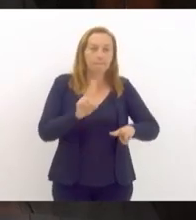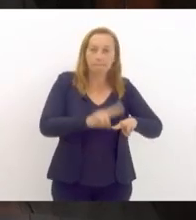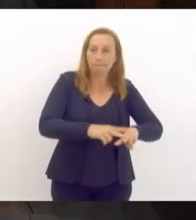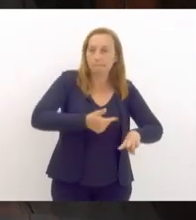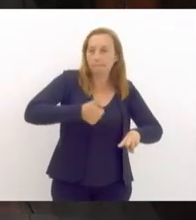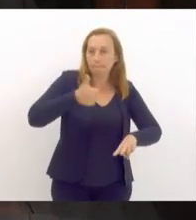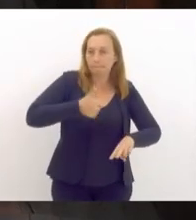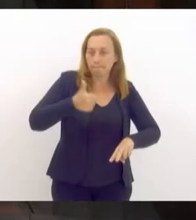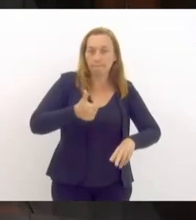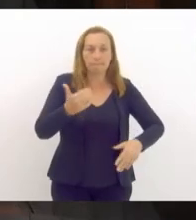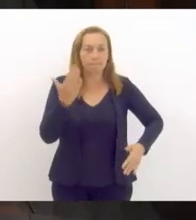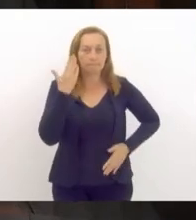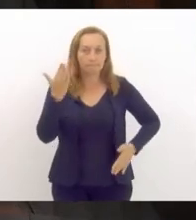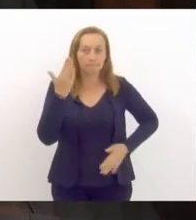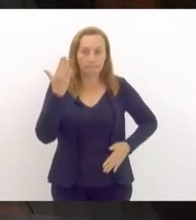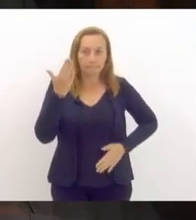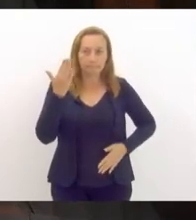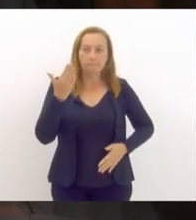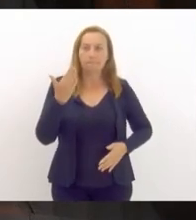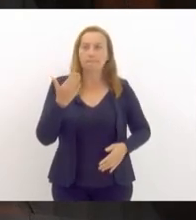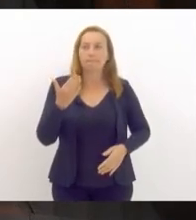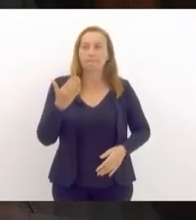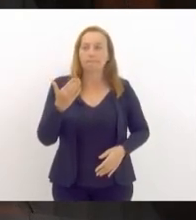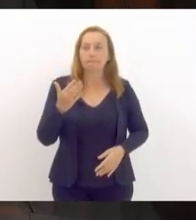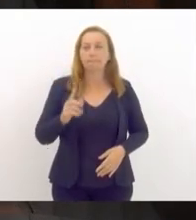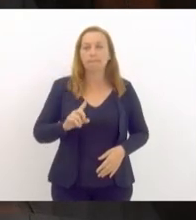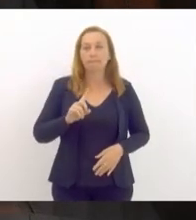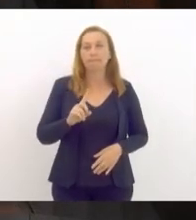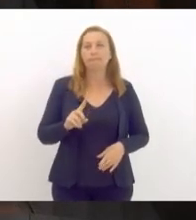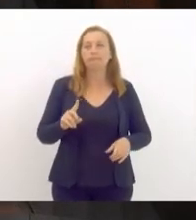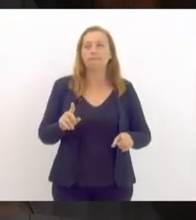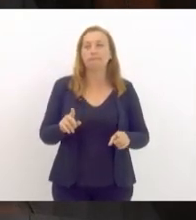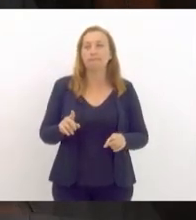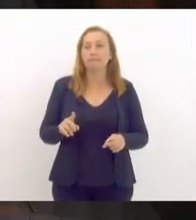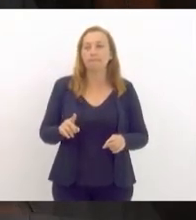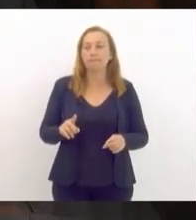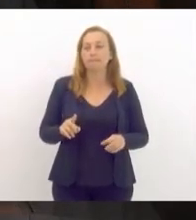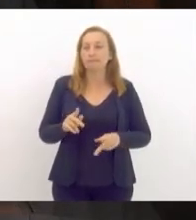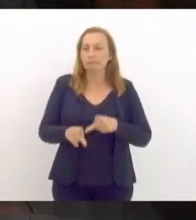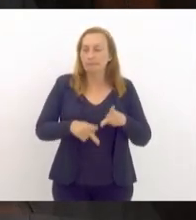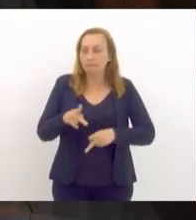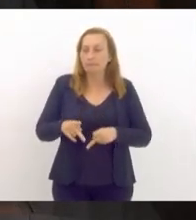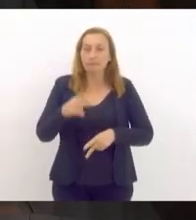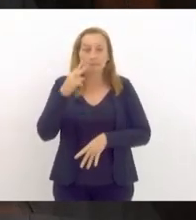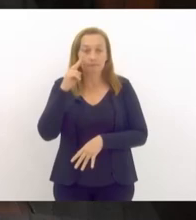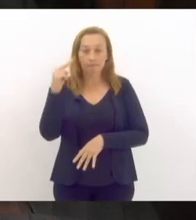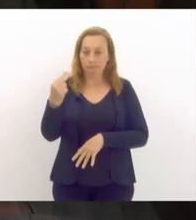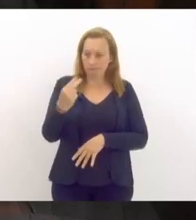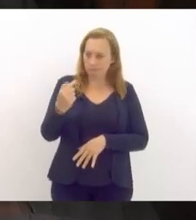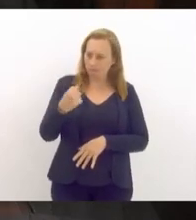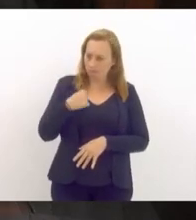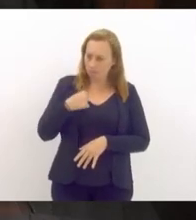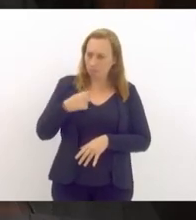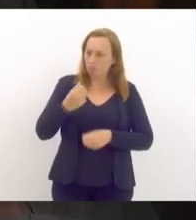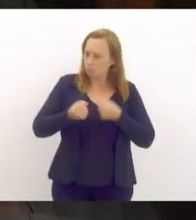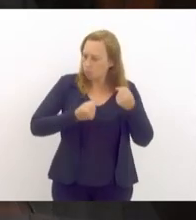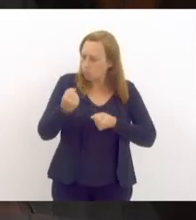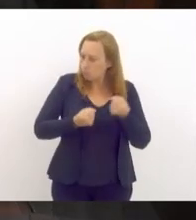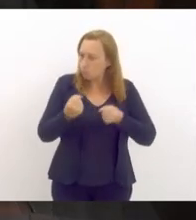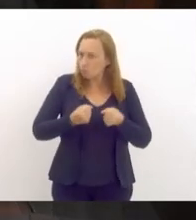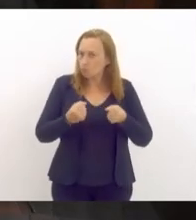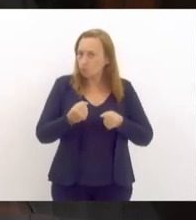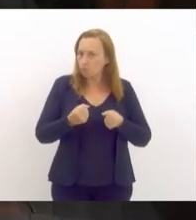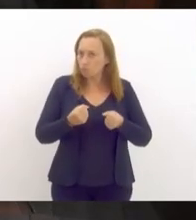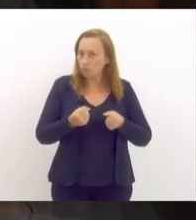primeiro vagabundo mobilizei nisso trazem útil e aquelas população que me viu correndo né não